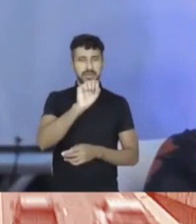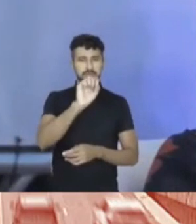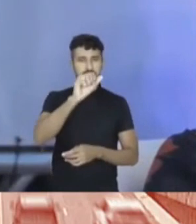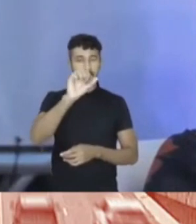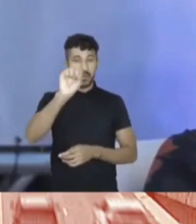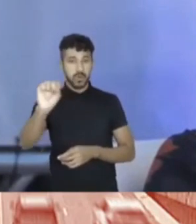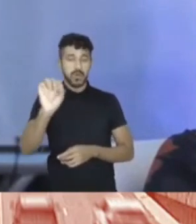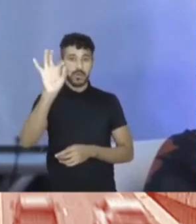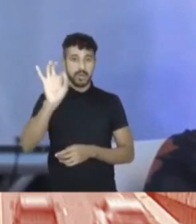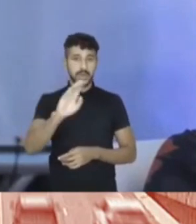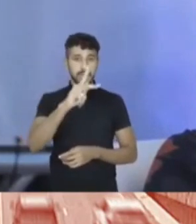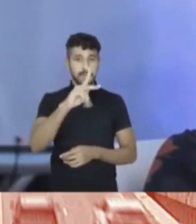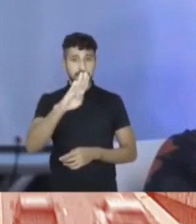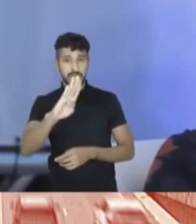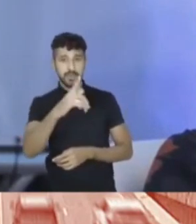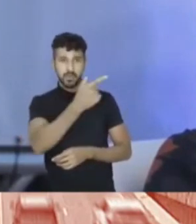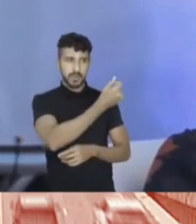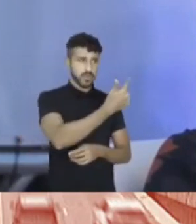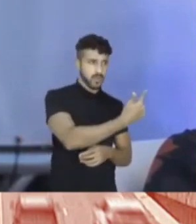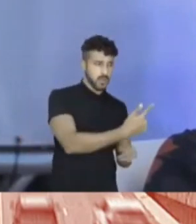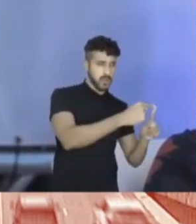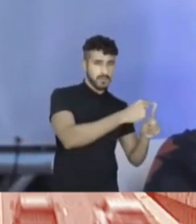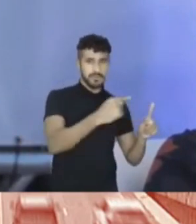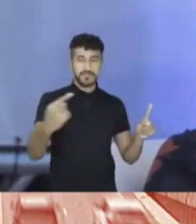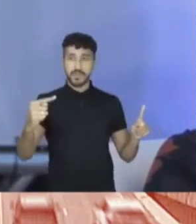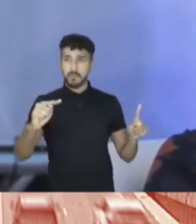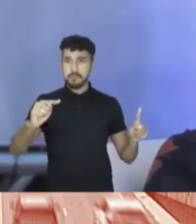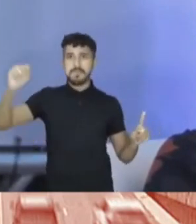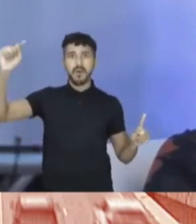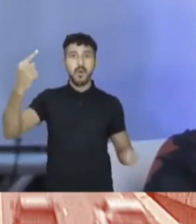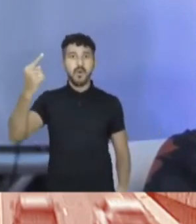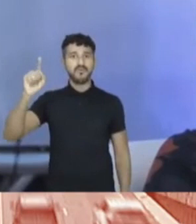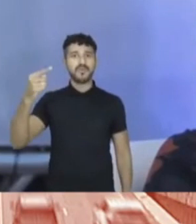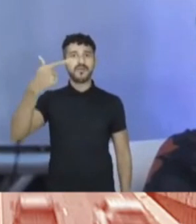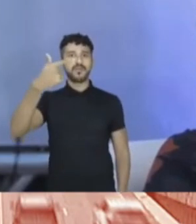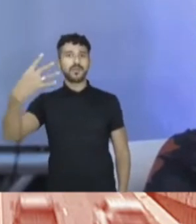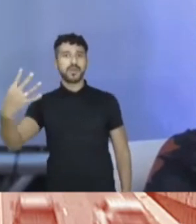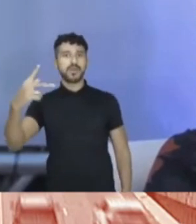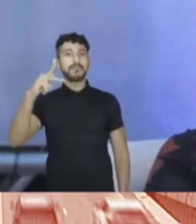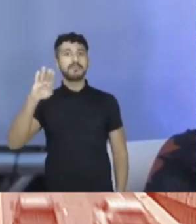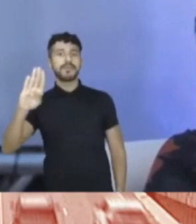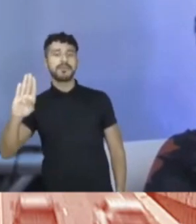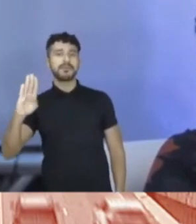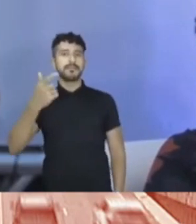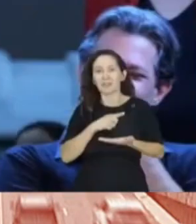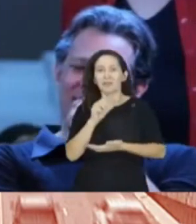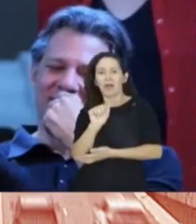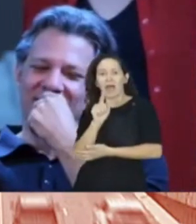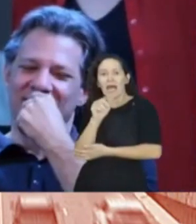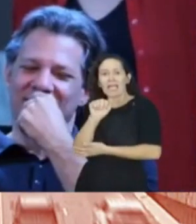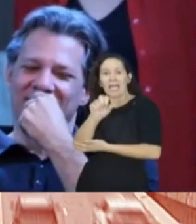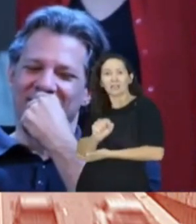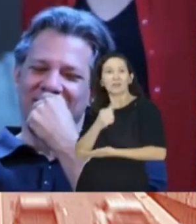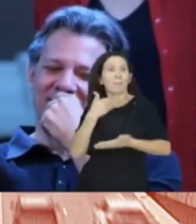14 minutos mostrando exatamente isso. Qual é a mensagem que a gente vai transmitir nesses últimos 20 dias? É a mensagem de